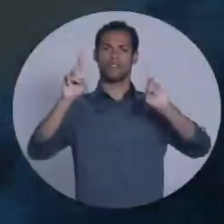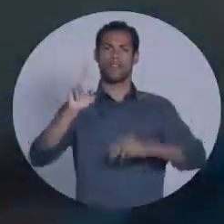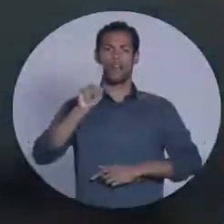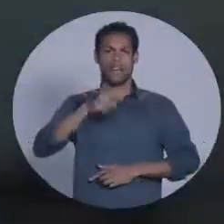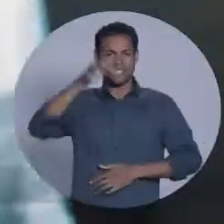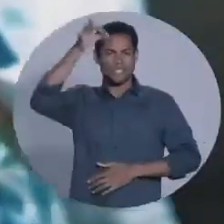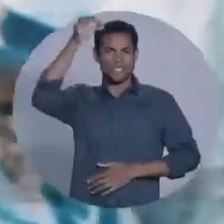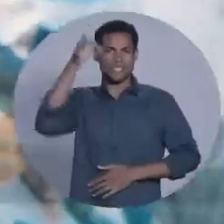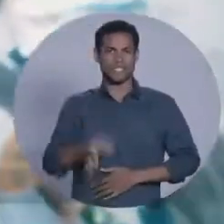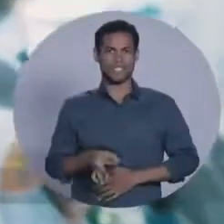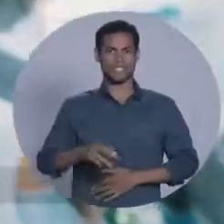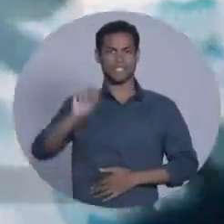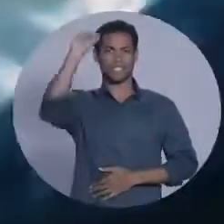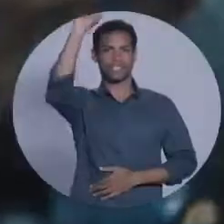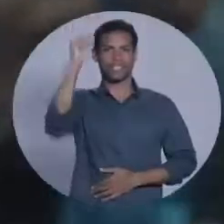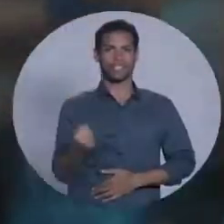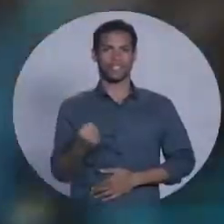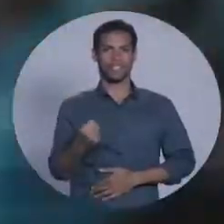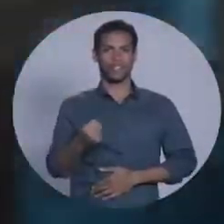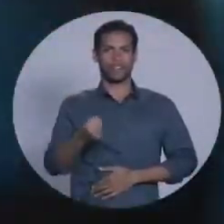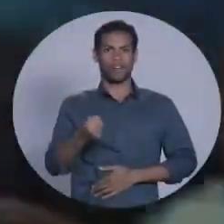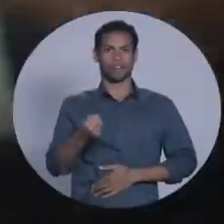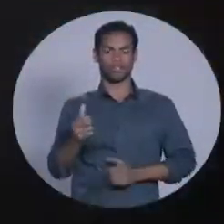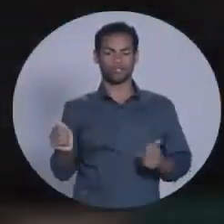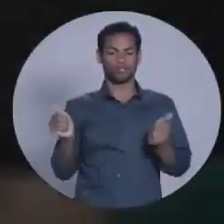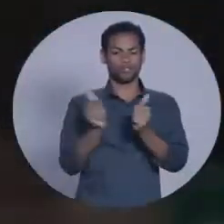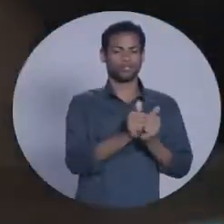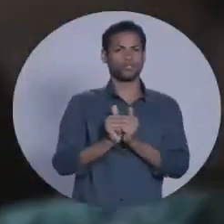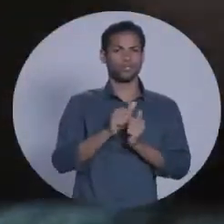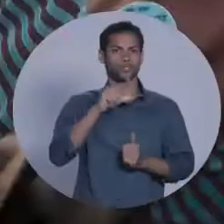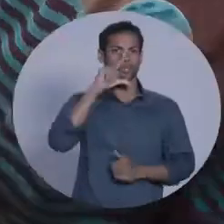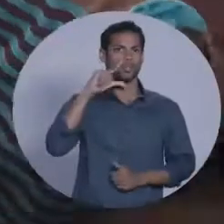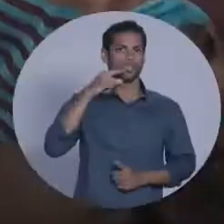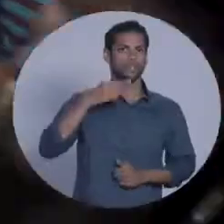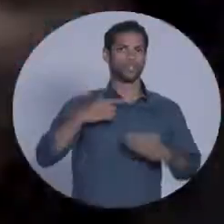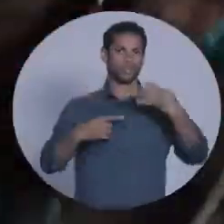é a certeza de que Sergipe vai com Eduardo